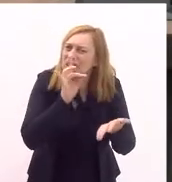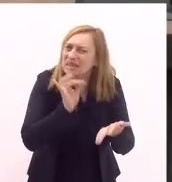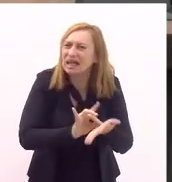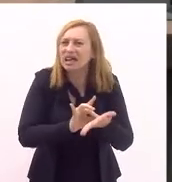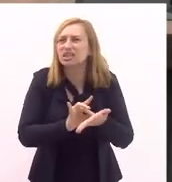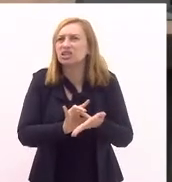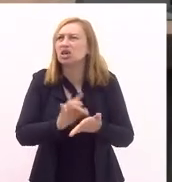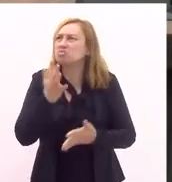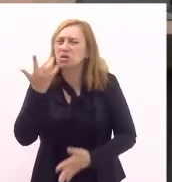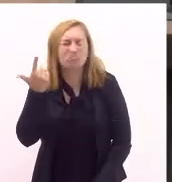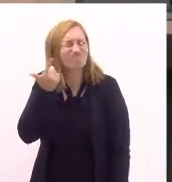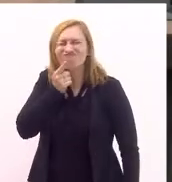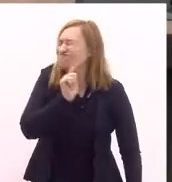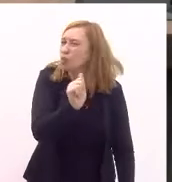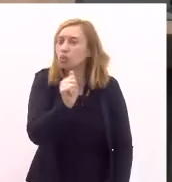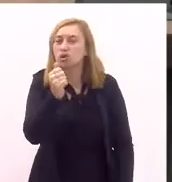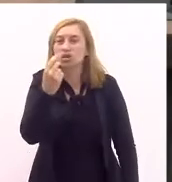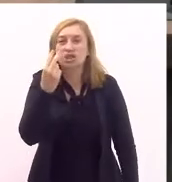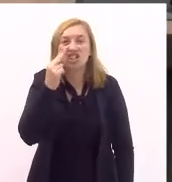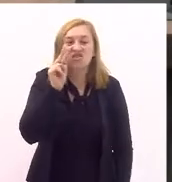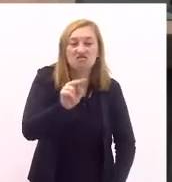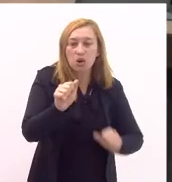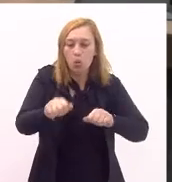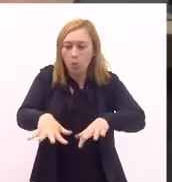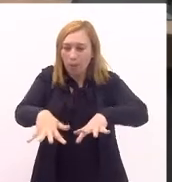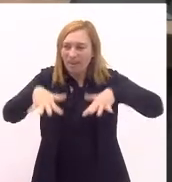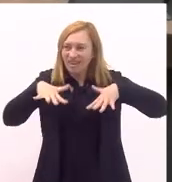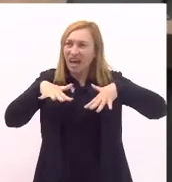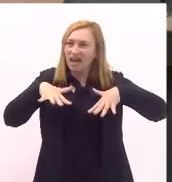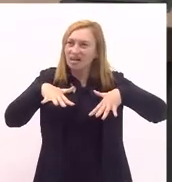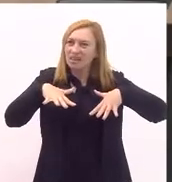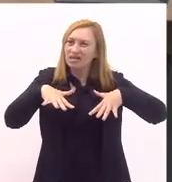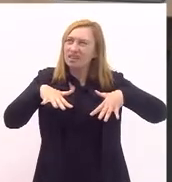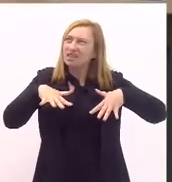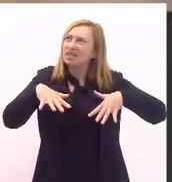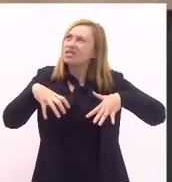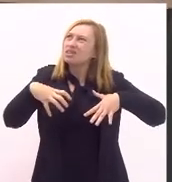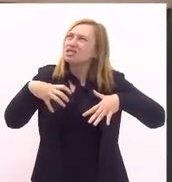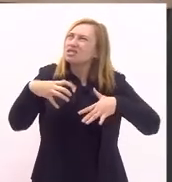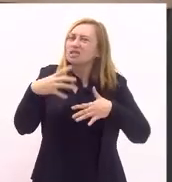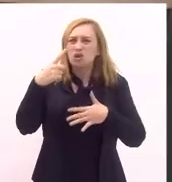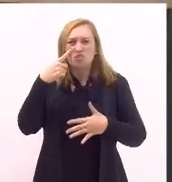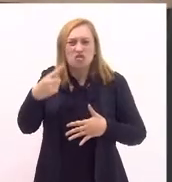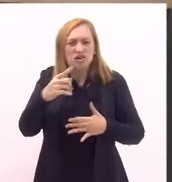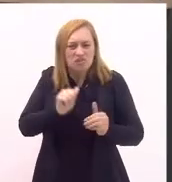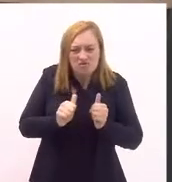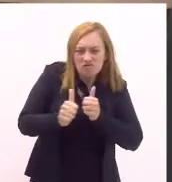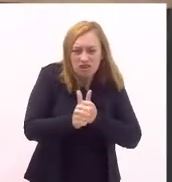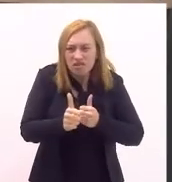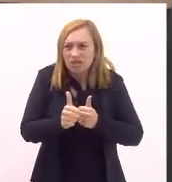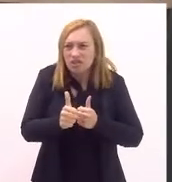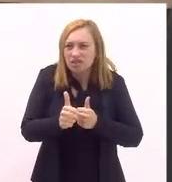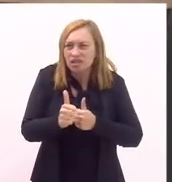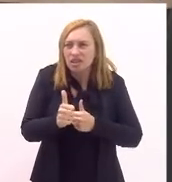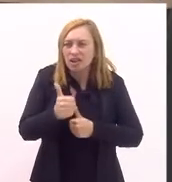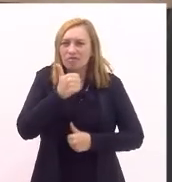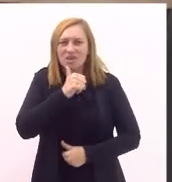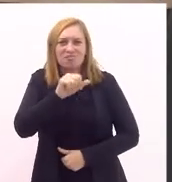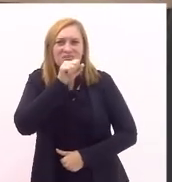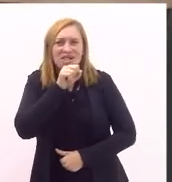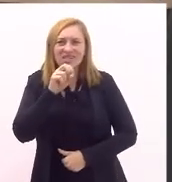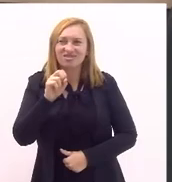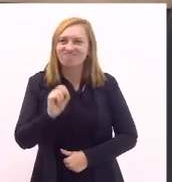eu não conseguia enxergar o plenário sabe o que eu tinha na minha frente a minha